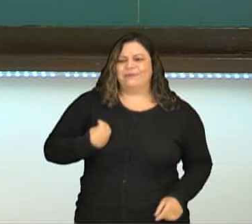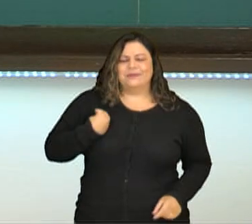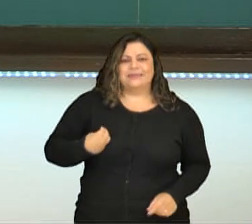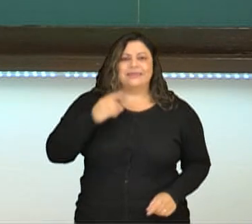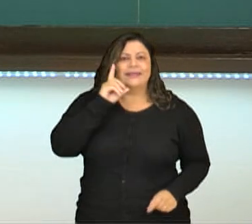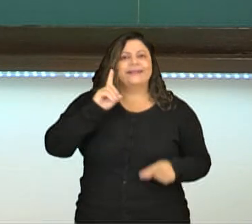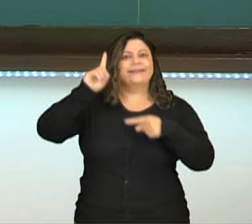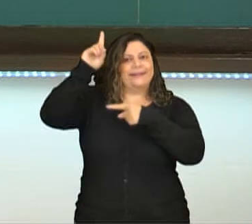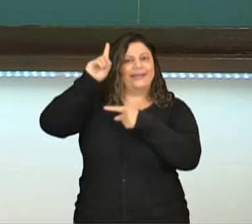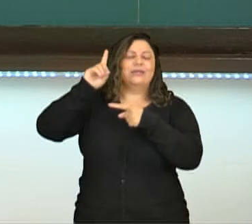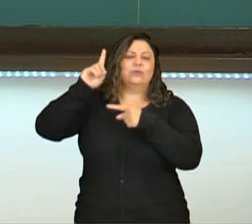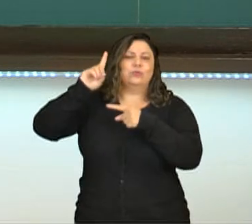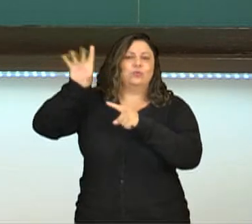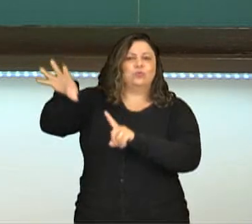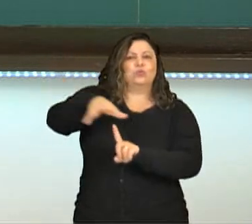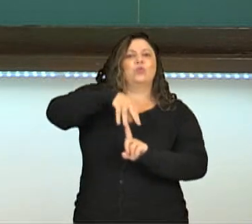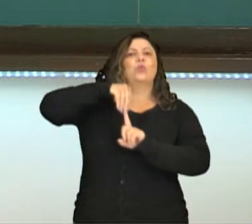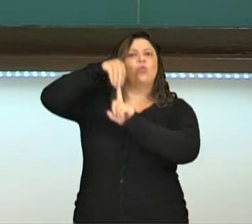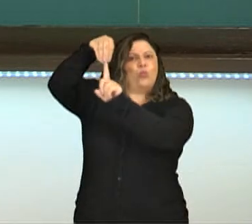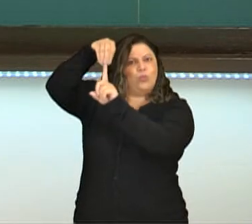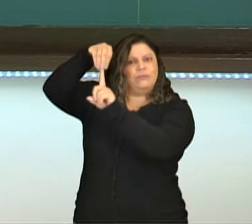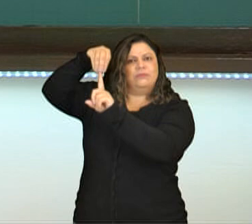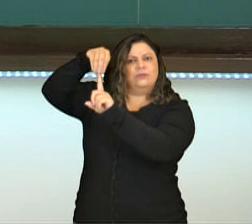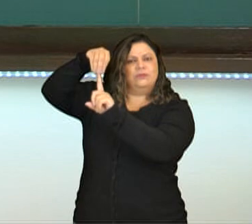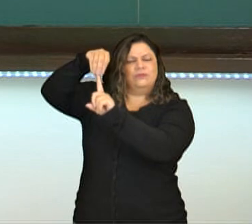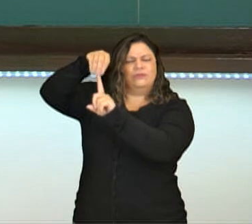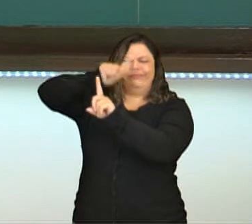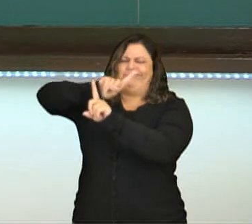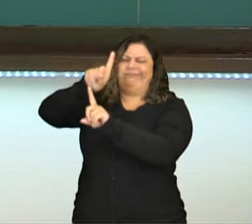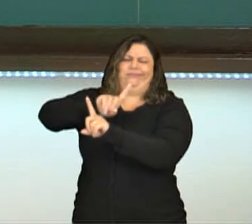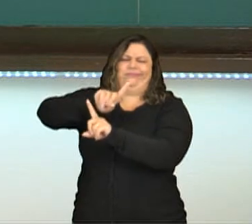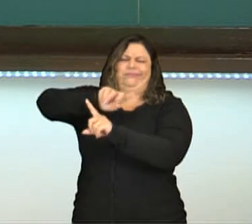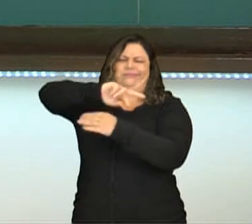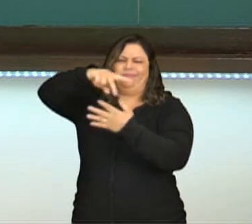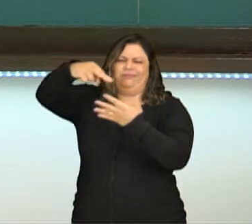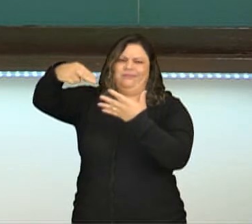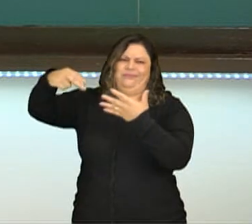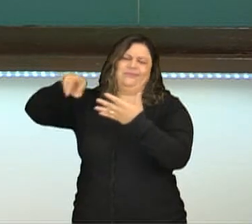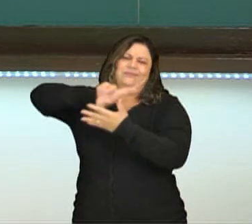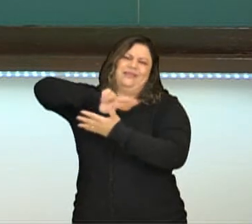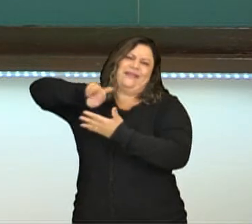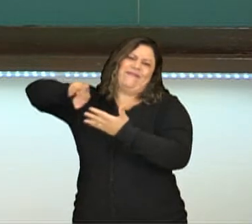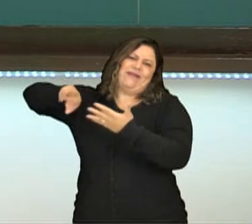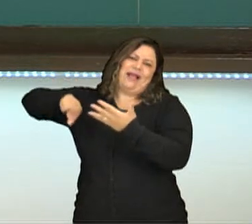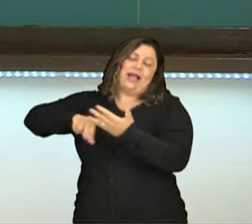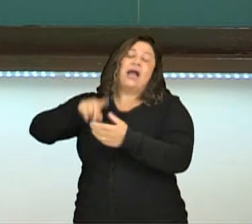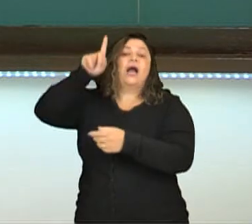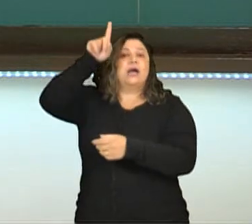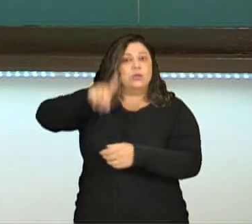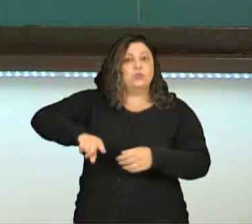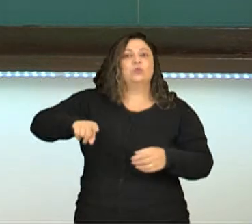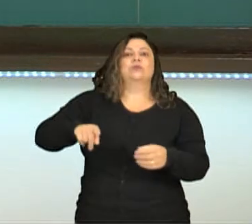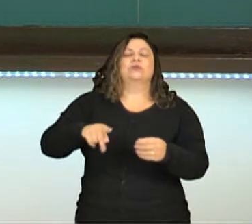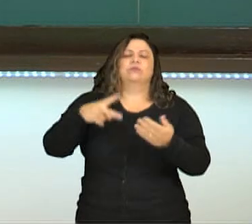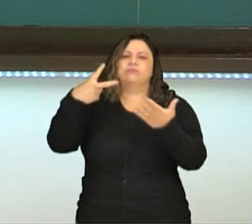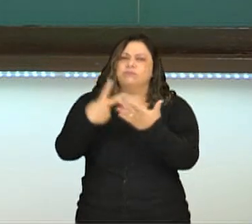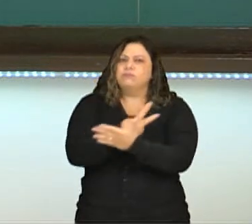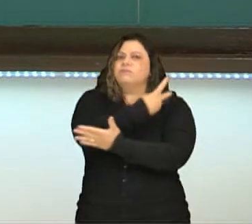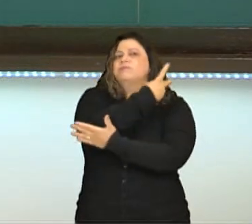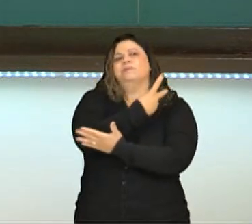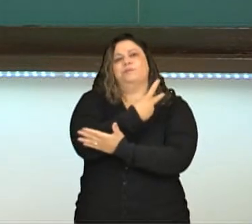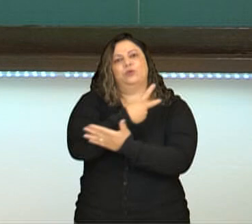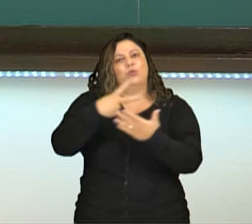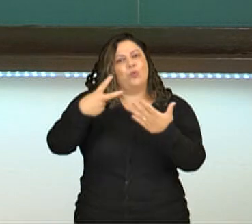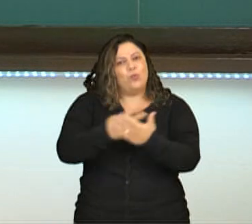só como um único Deus, mas como vários deuses. Isso seria considerado uma heresia para o